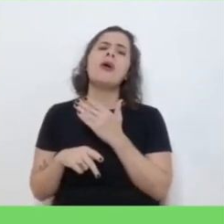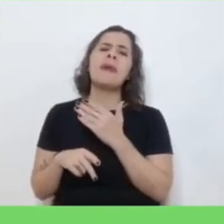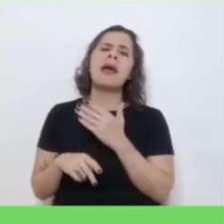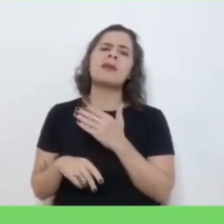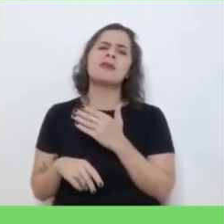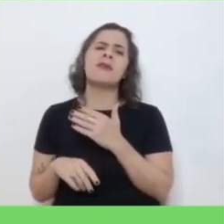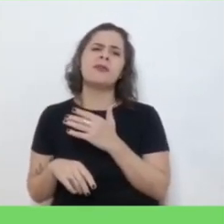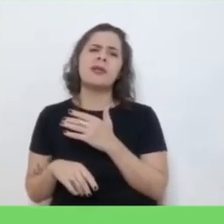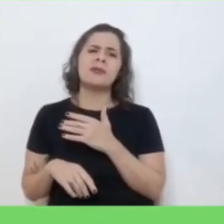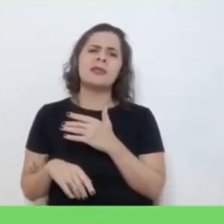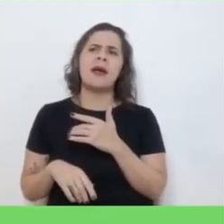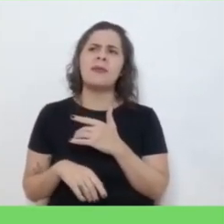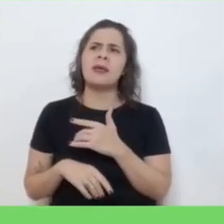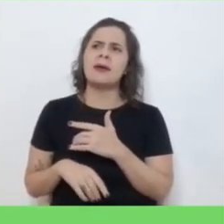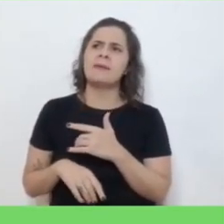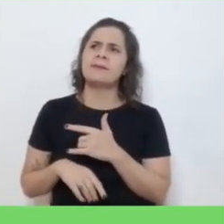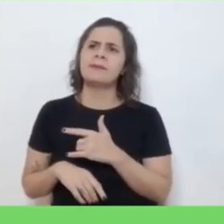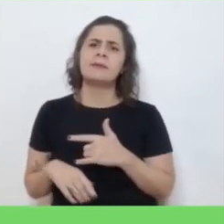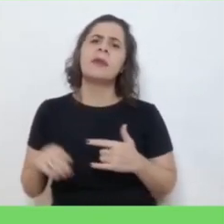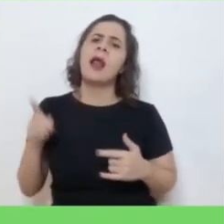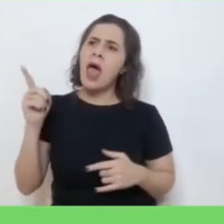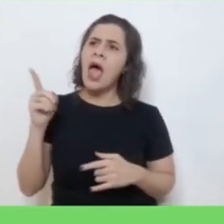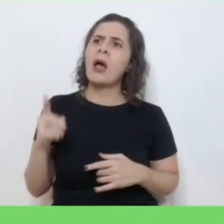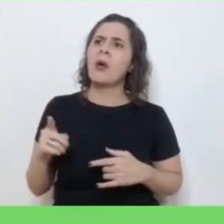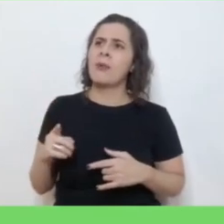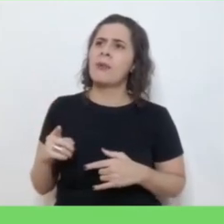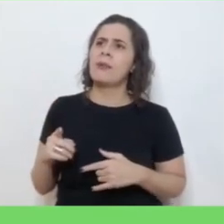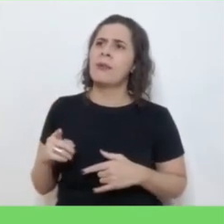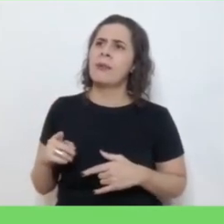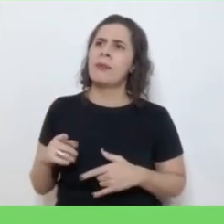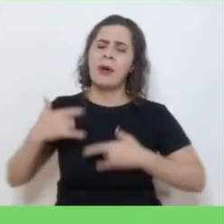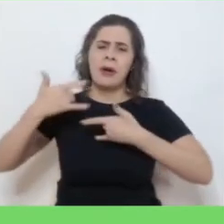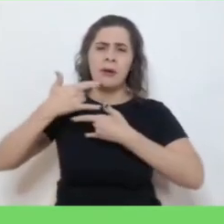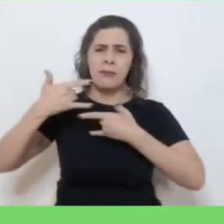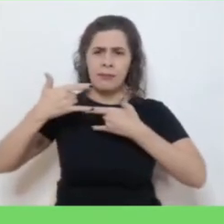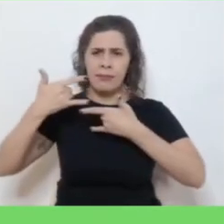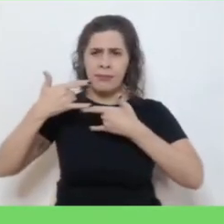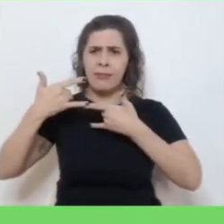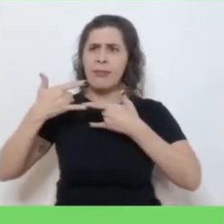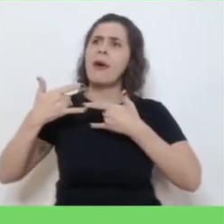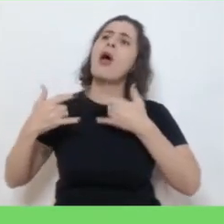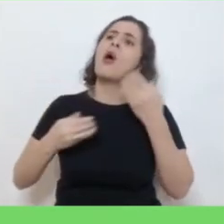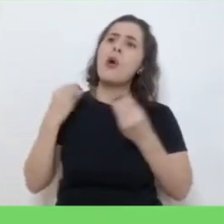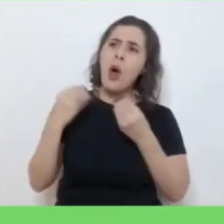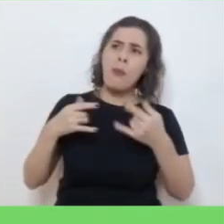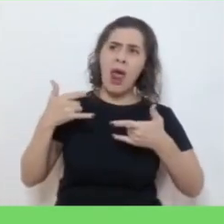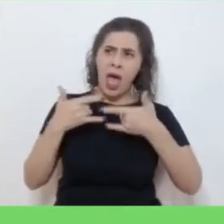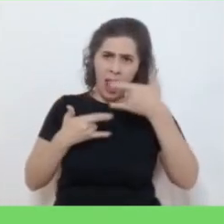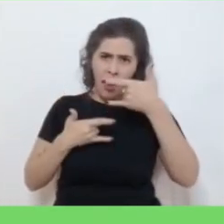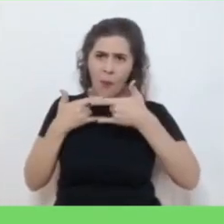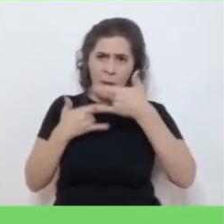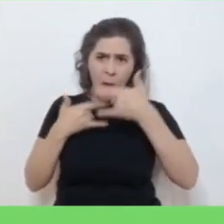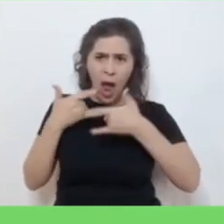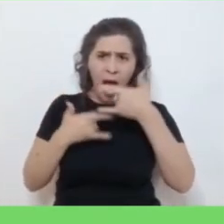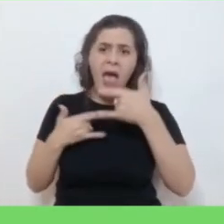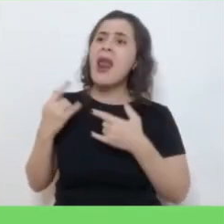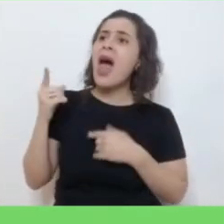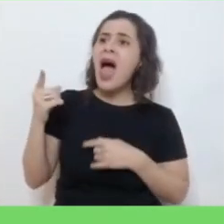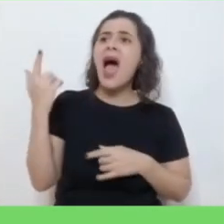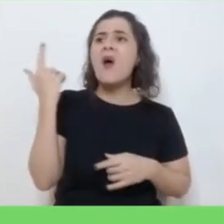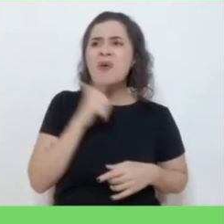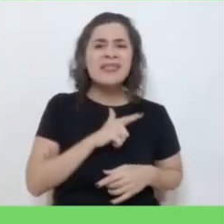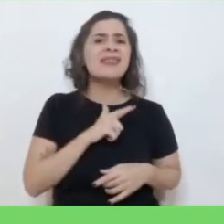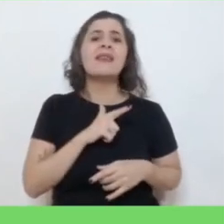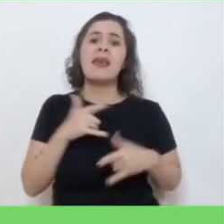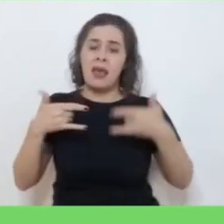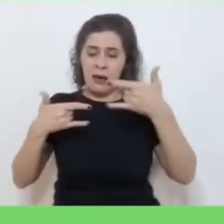e conhecida tendência ao monopólio do capitalismo, né? Os caras Sim, totalmente. compram o concorrente para poder ficar mais forte e não tem concorrência. Então,